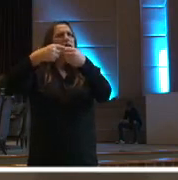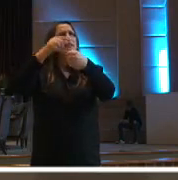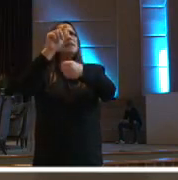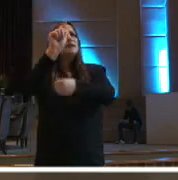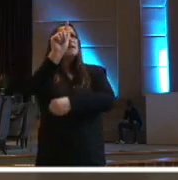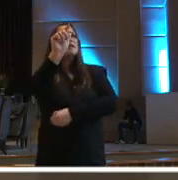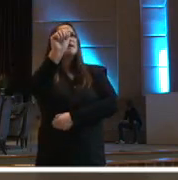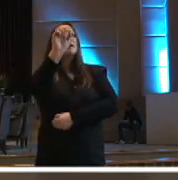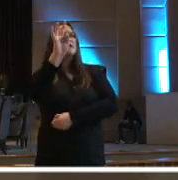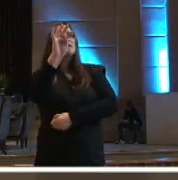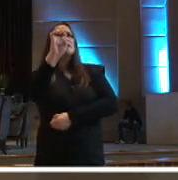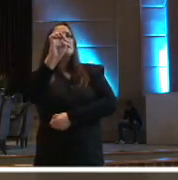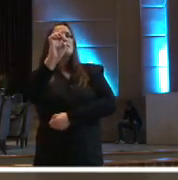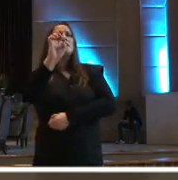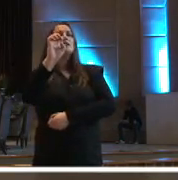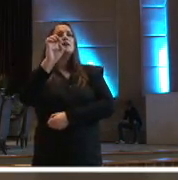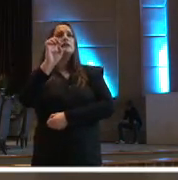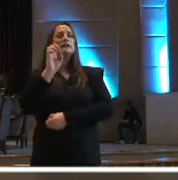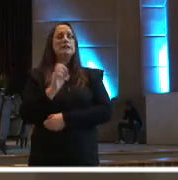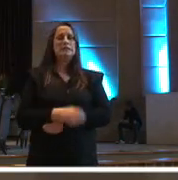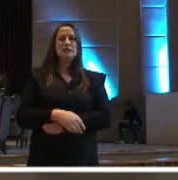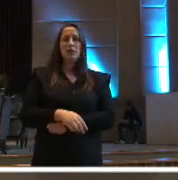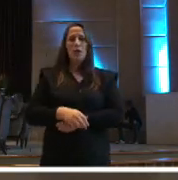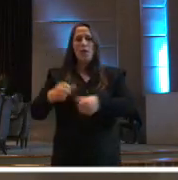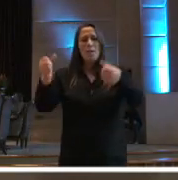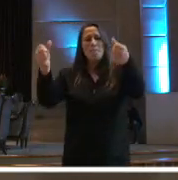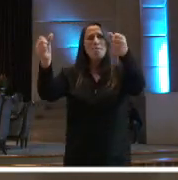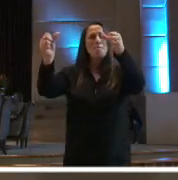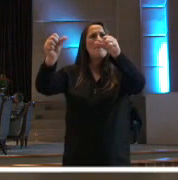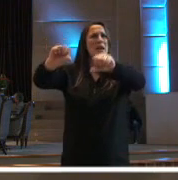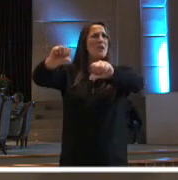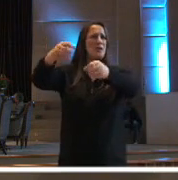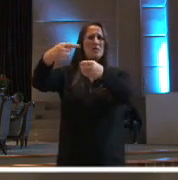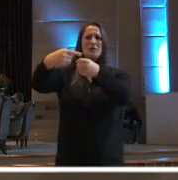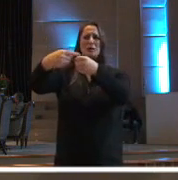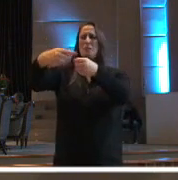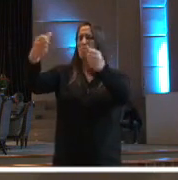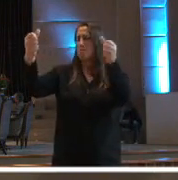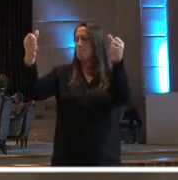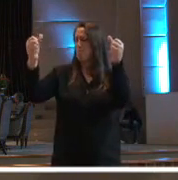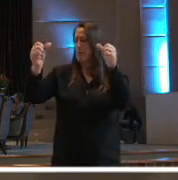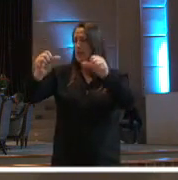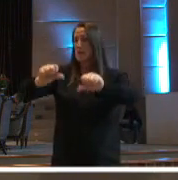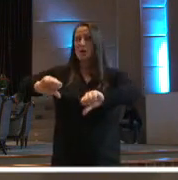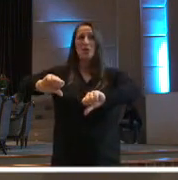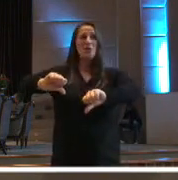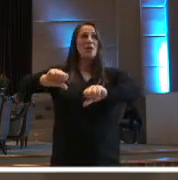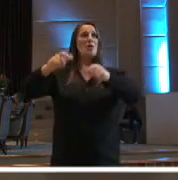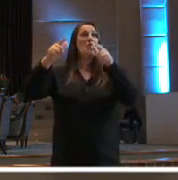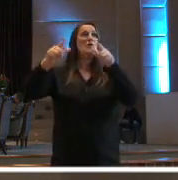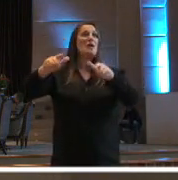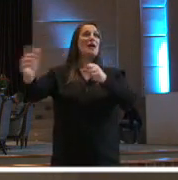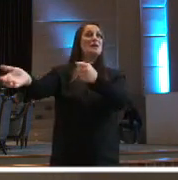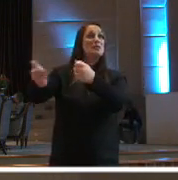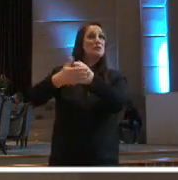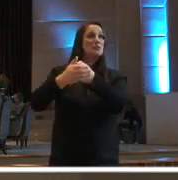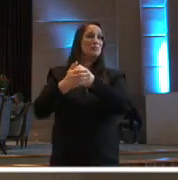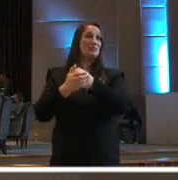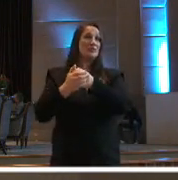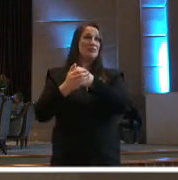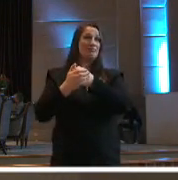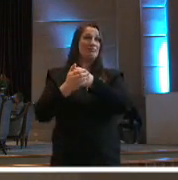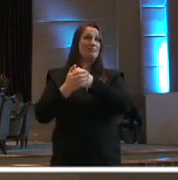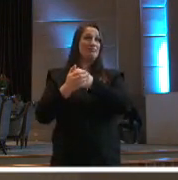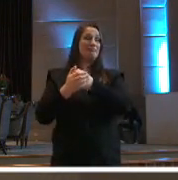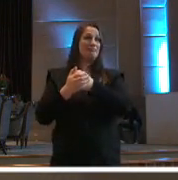olhos humanos o pior lugar que Davi podia escolher para se esconder de